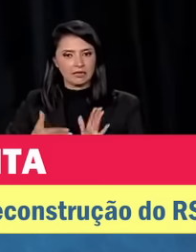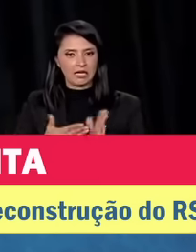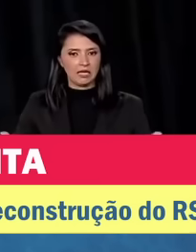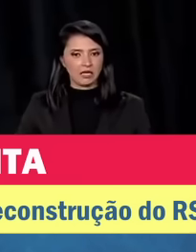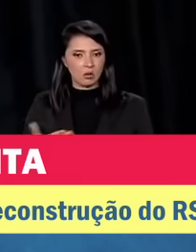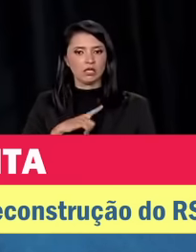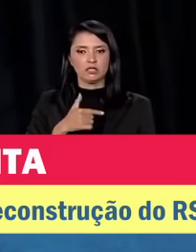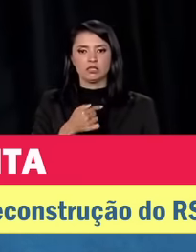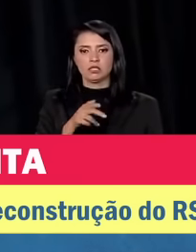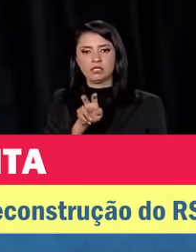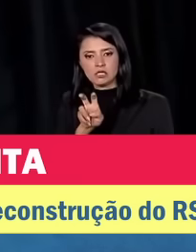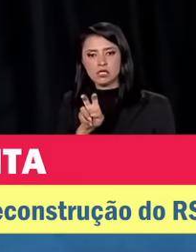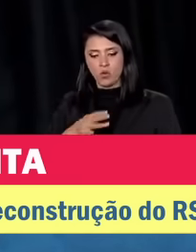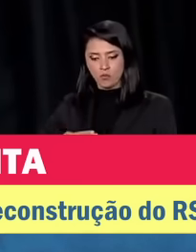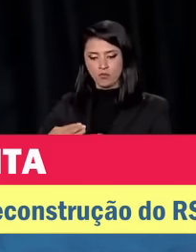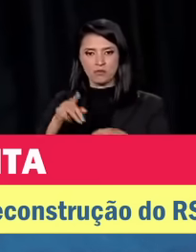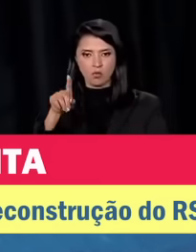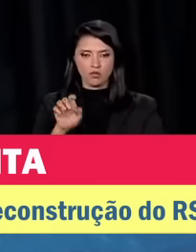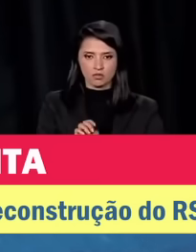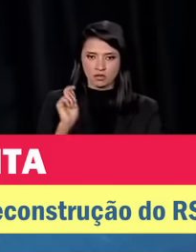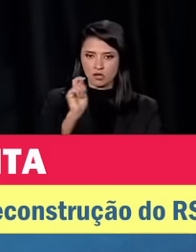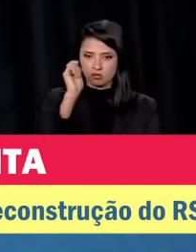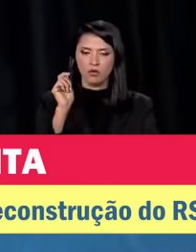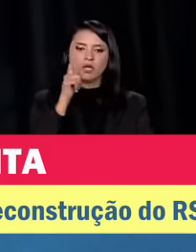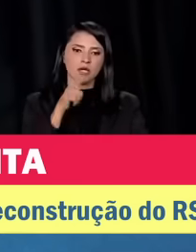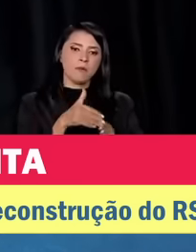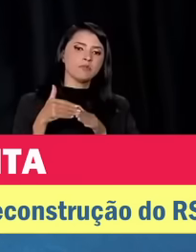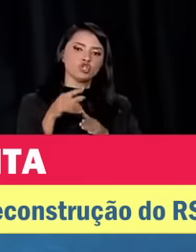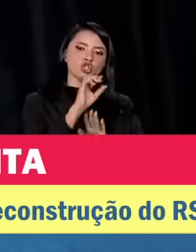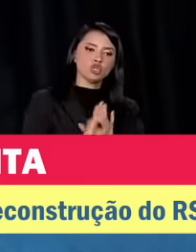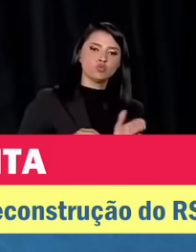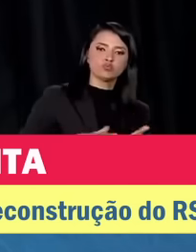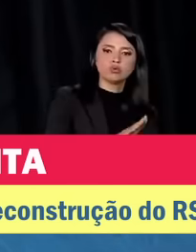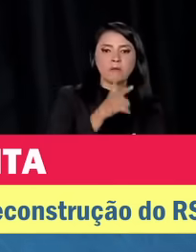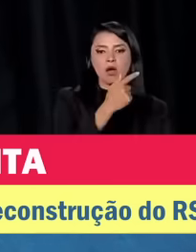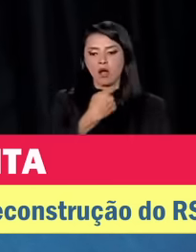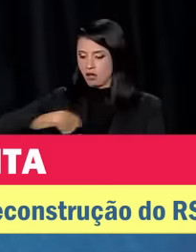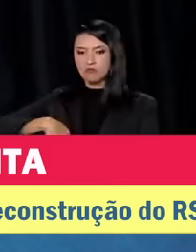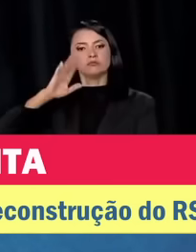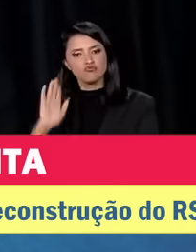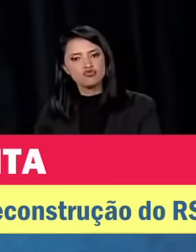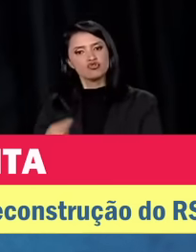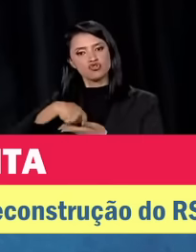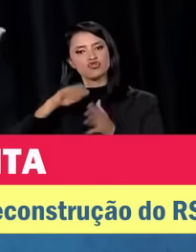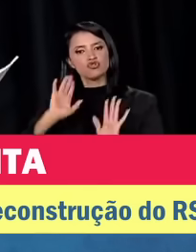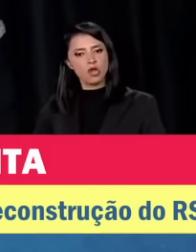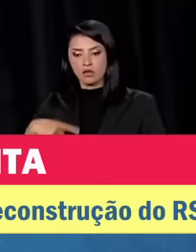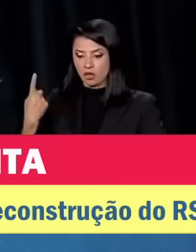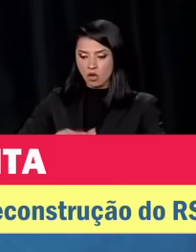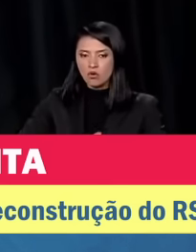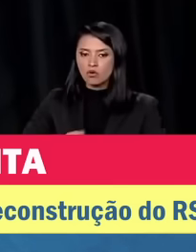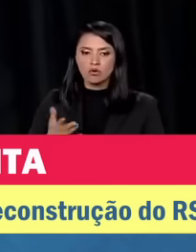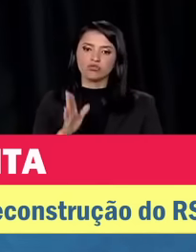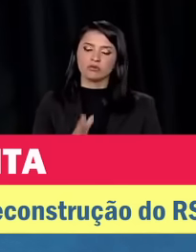nós temos 75 municípios do Estado do Rio Grande do Sul que entraram com pedido via ofício para receber e já receberam esse auxílio imediato,